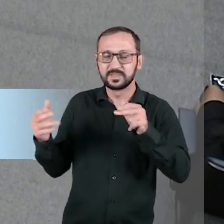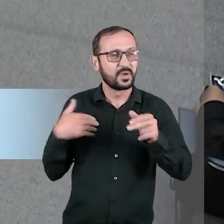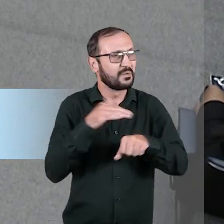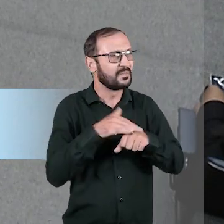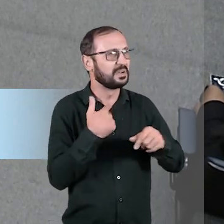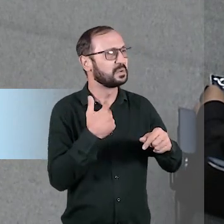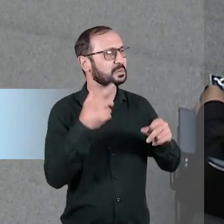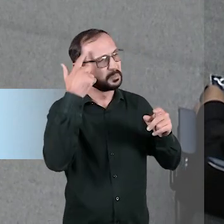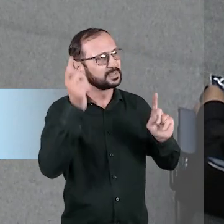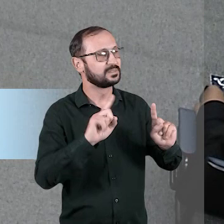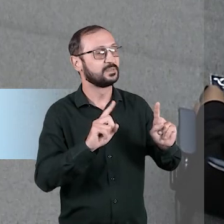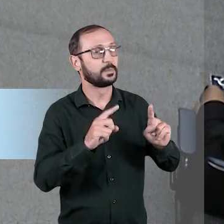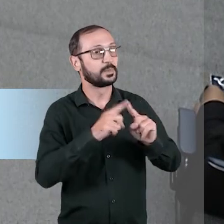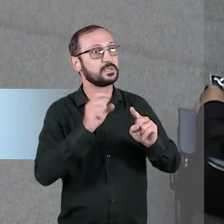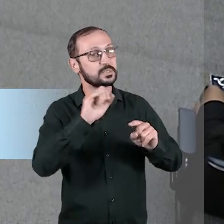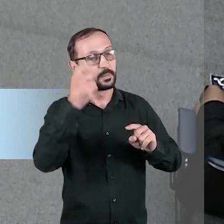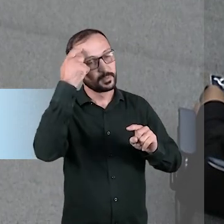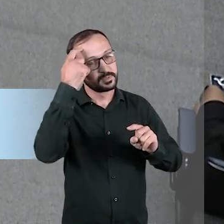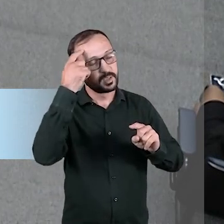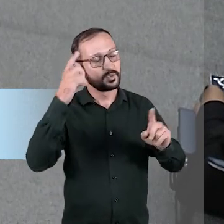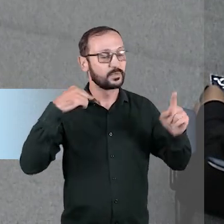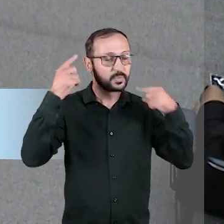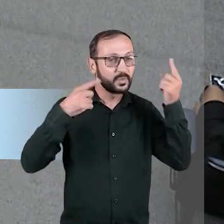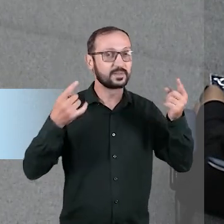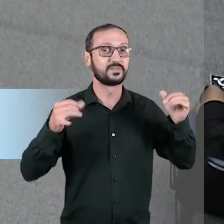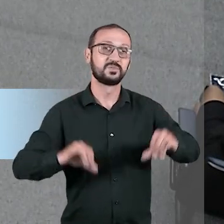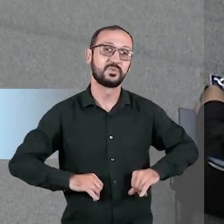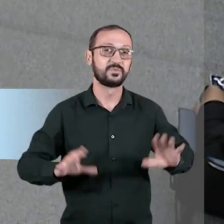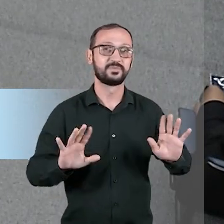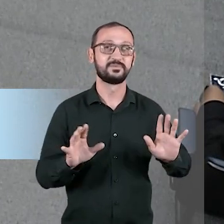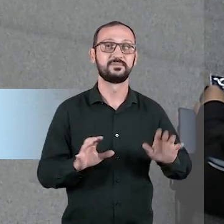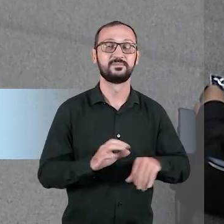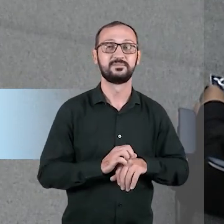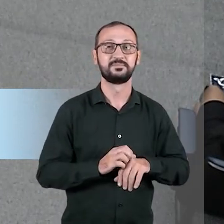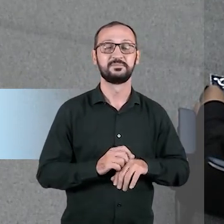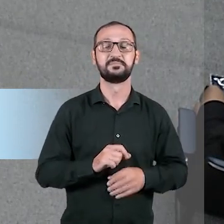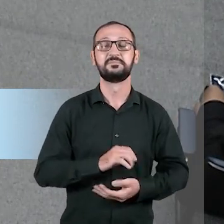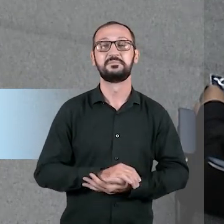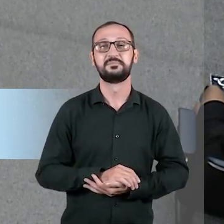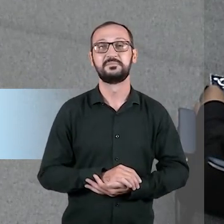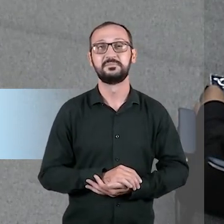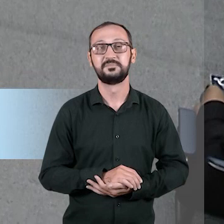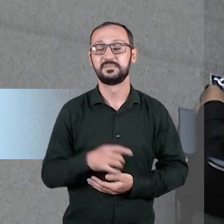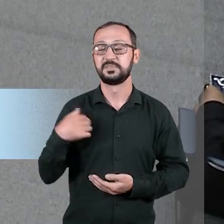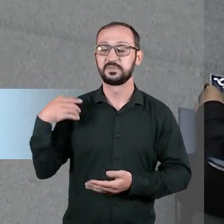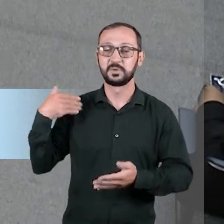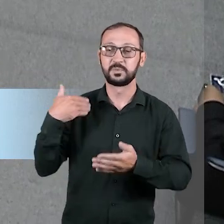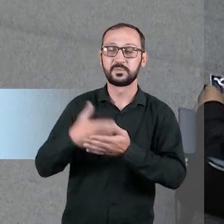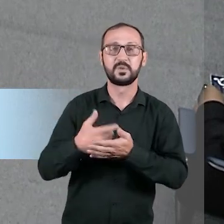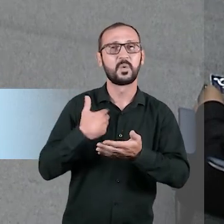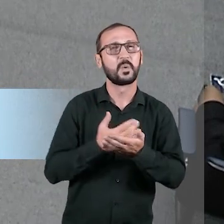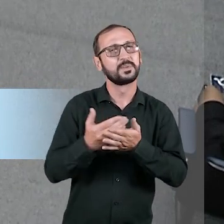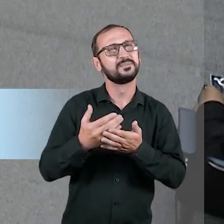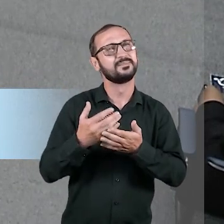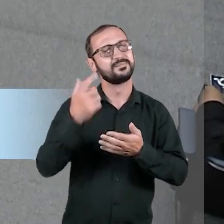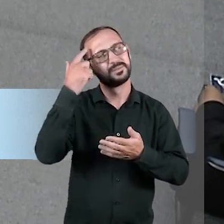você, eu também não penso. Porque se eu pensar, eu fico doida, eu vou sofrer muito, então eu não penso. E de lá para cá eu